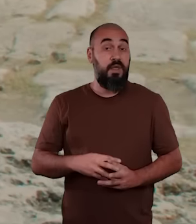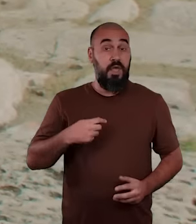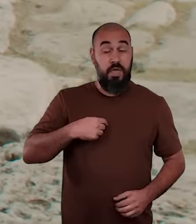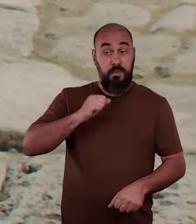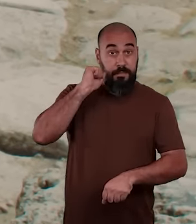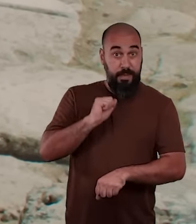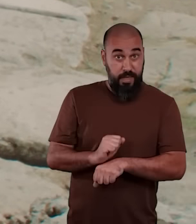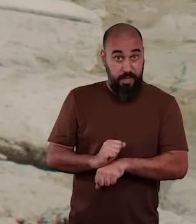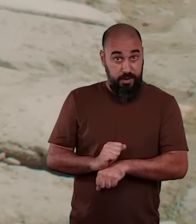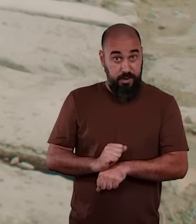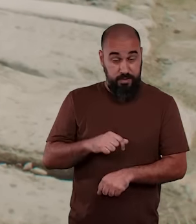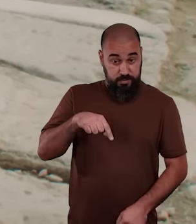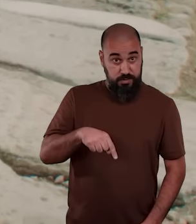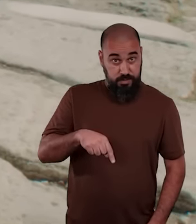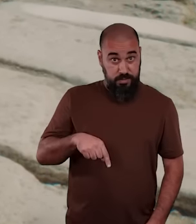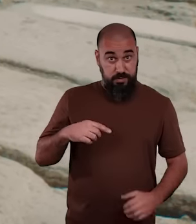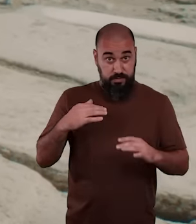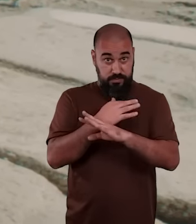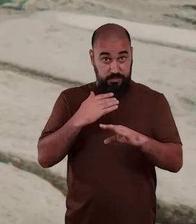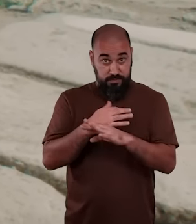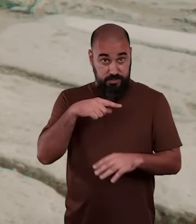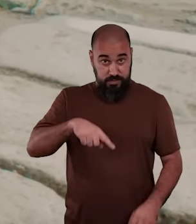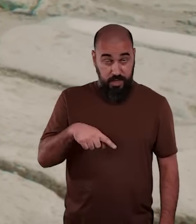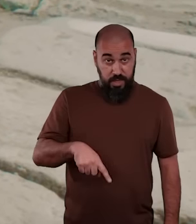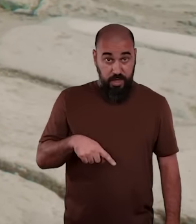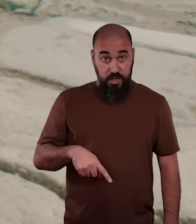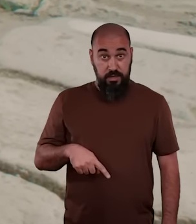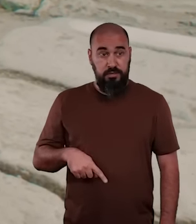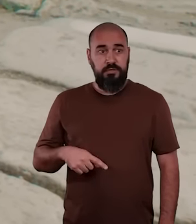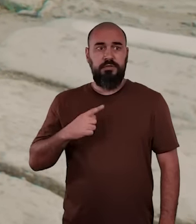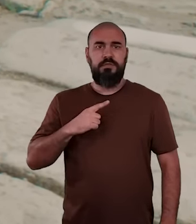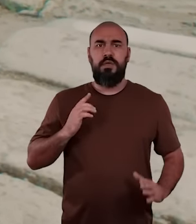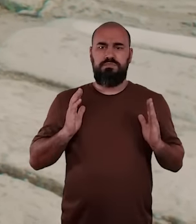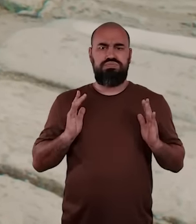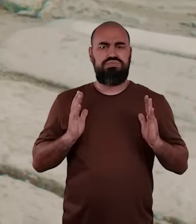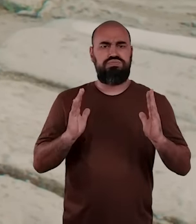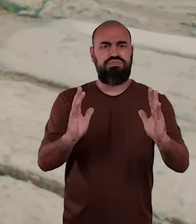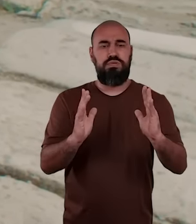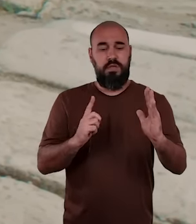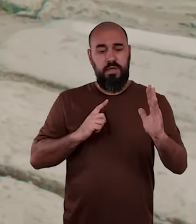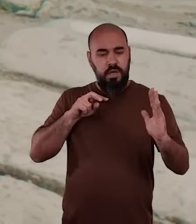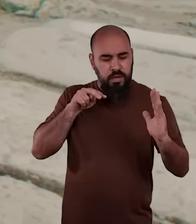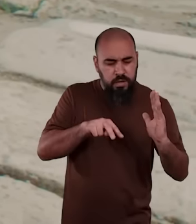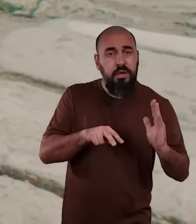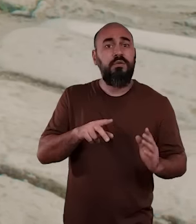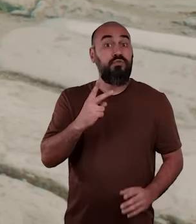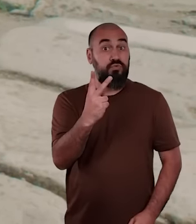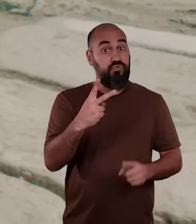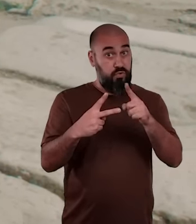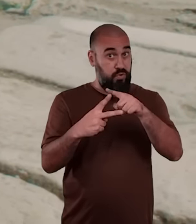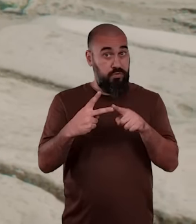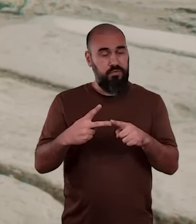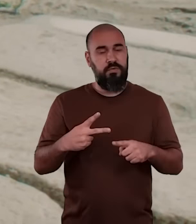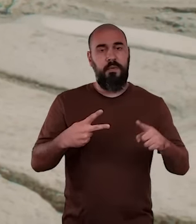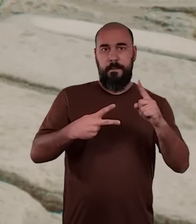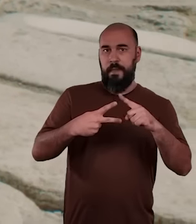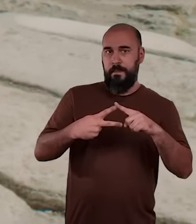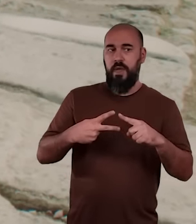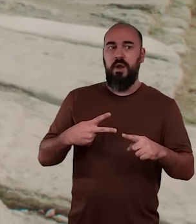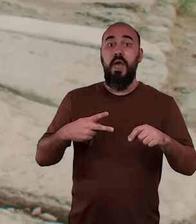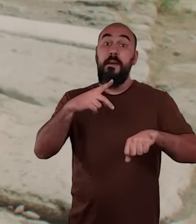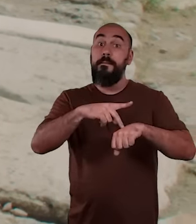Eu parei nessa parte aqui da cidade, do grande cardo da cidade, por dois motivos. O primeiro deles é por